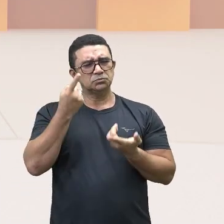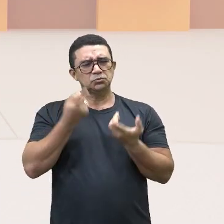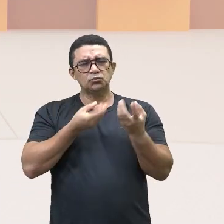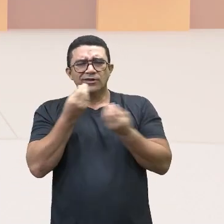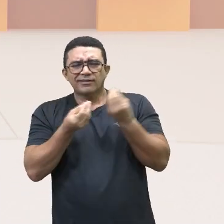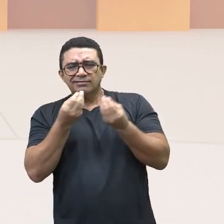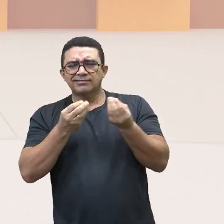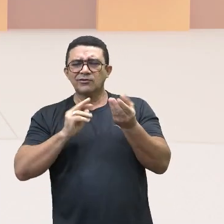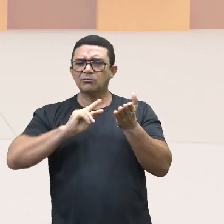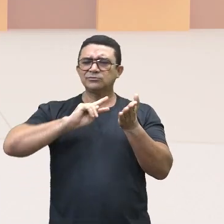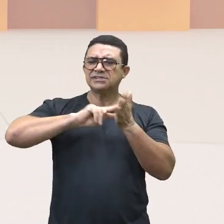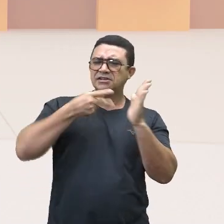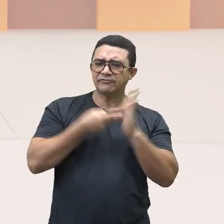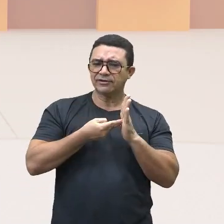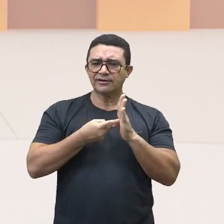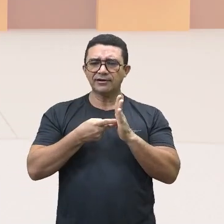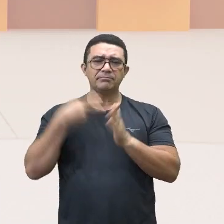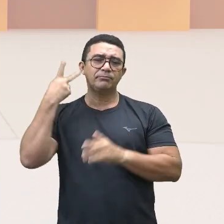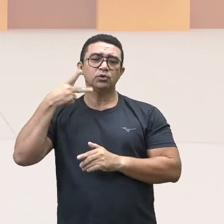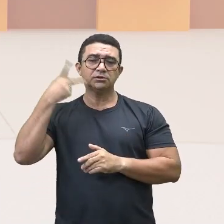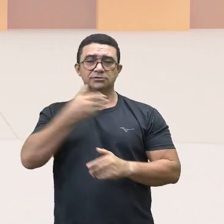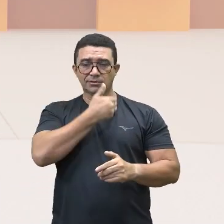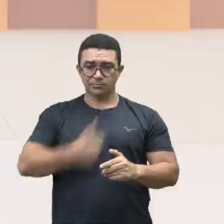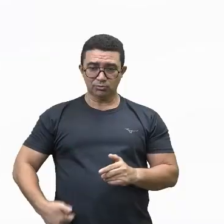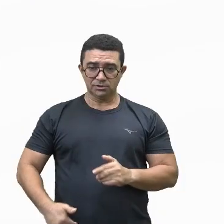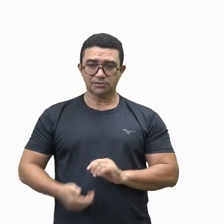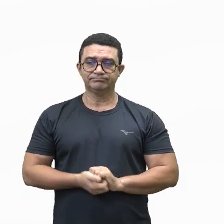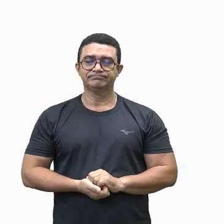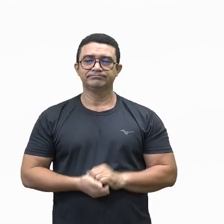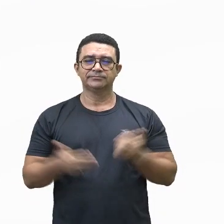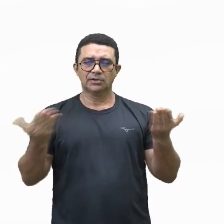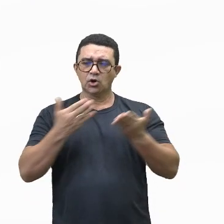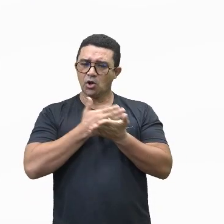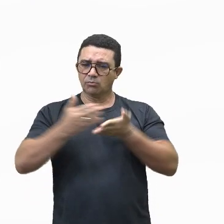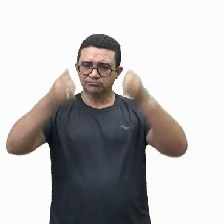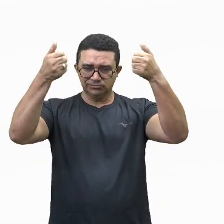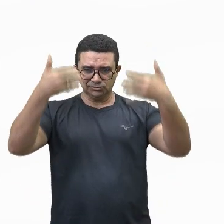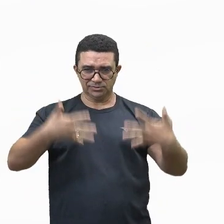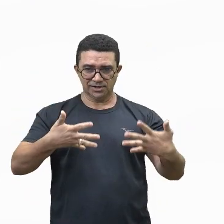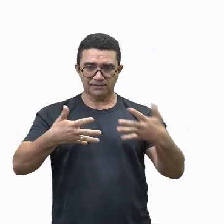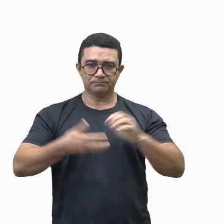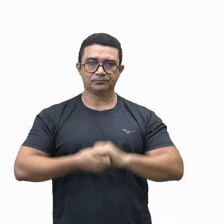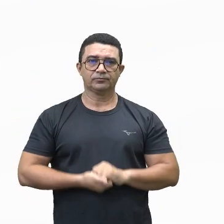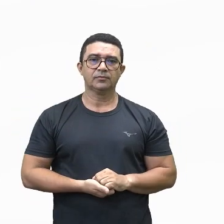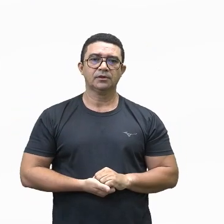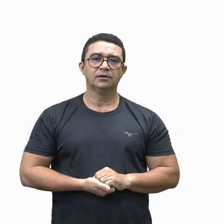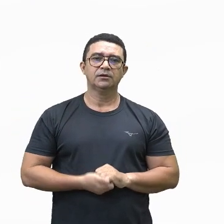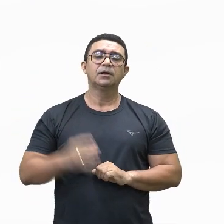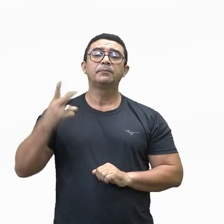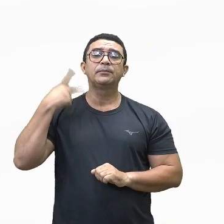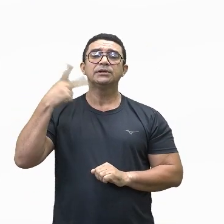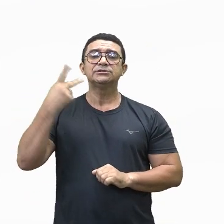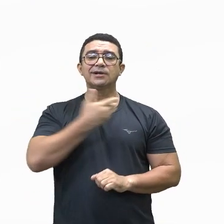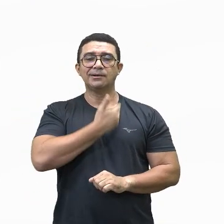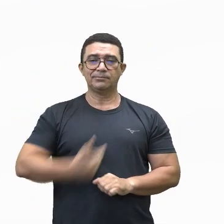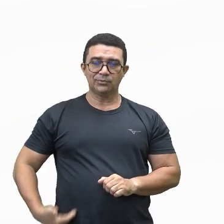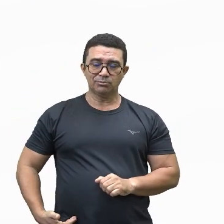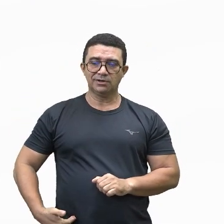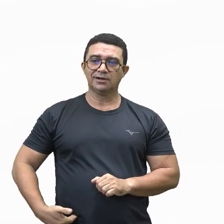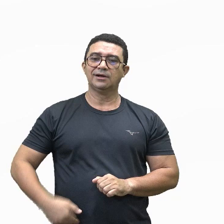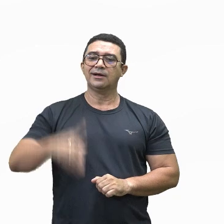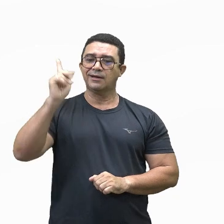políticas públicas? Vamos então começar a desvendar esse mistério. Políticas públicas